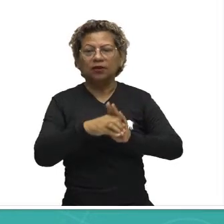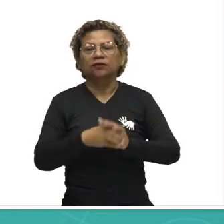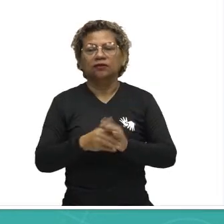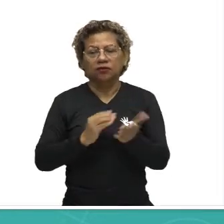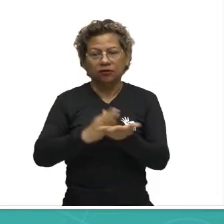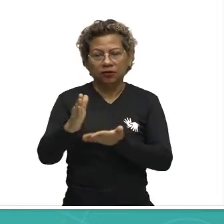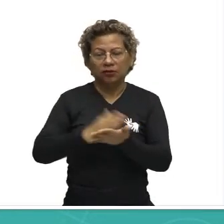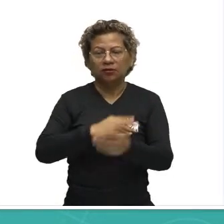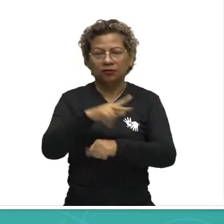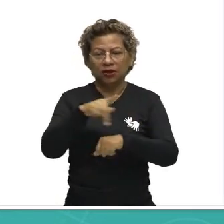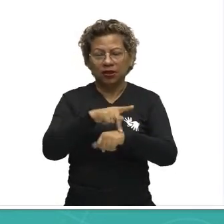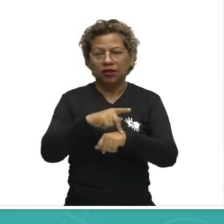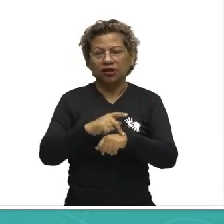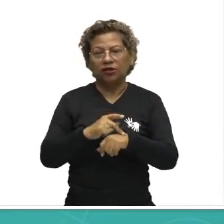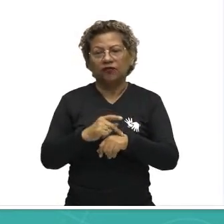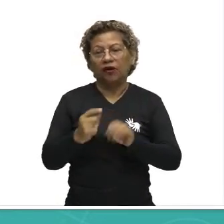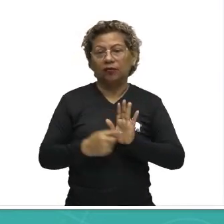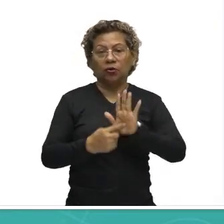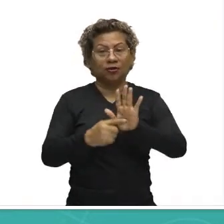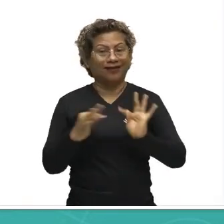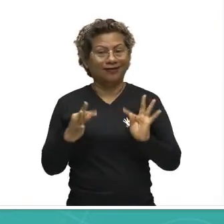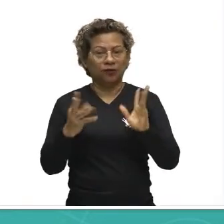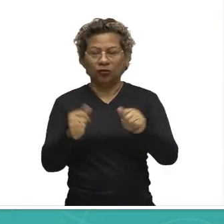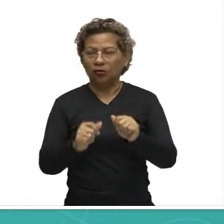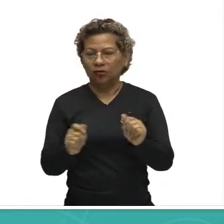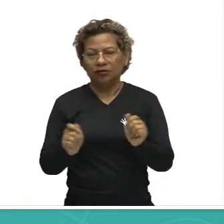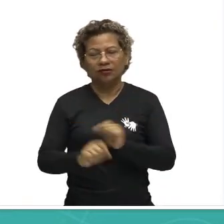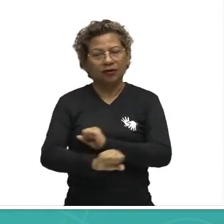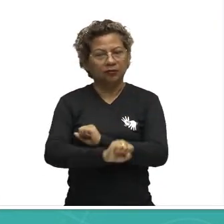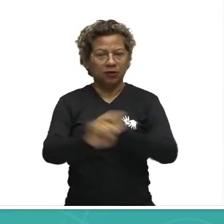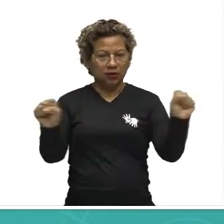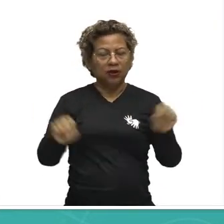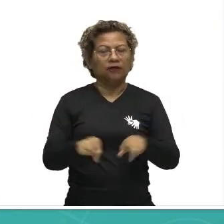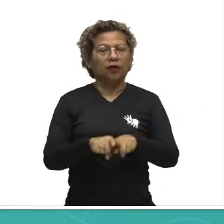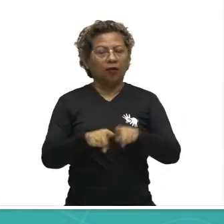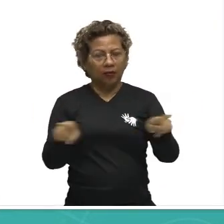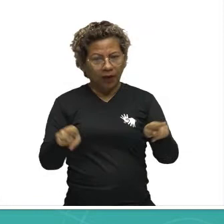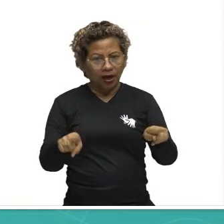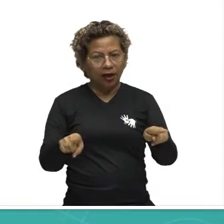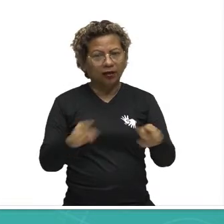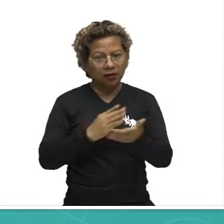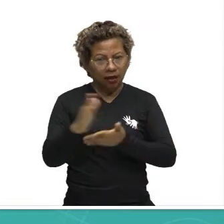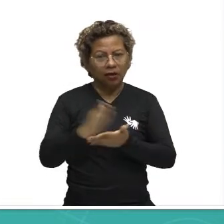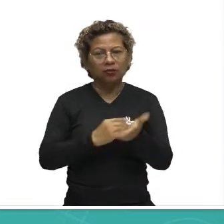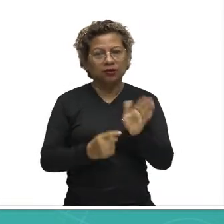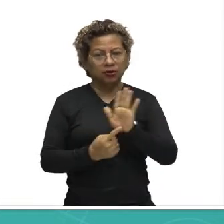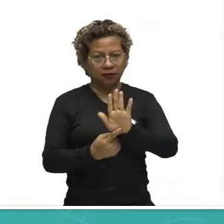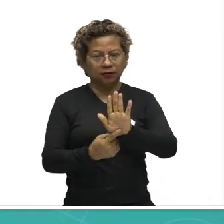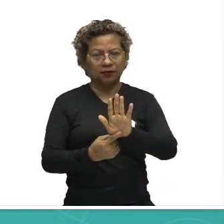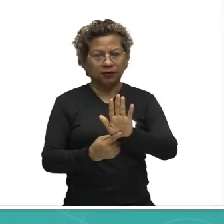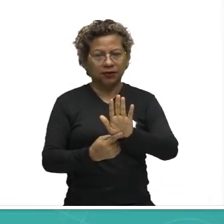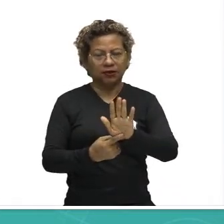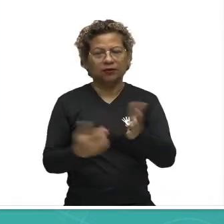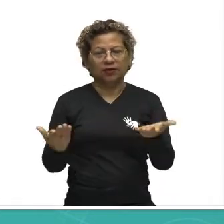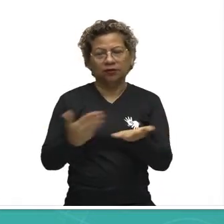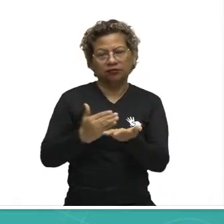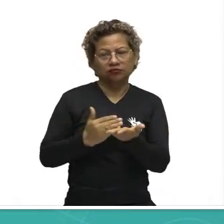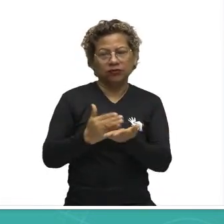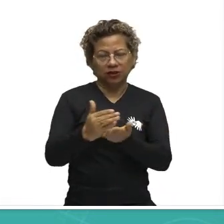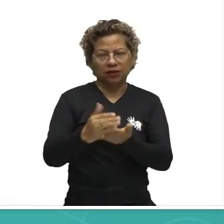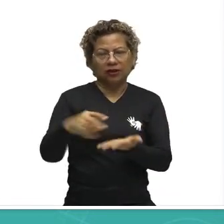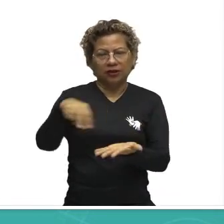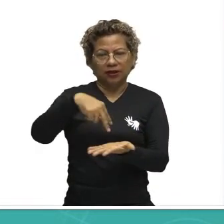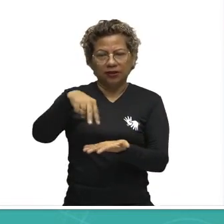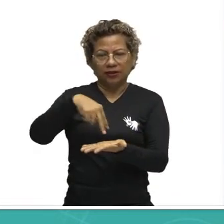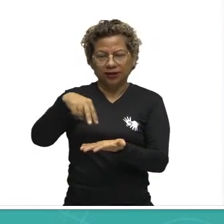países. Não vamos poder mostrar todos, que seria impossível no tempo que nós temos aqui da nossa aula. Então, vamos iniciar agora a